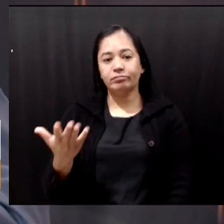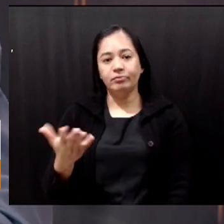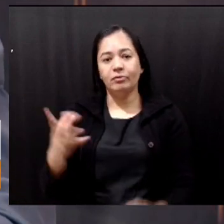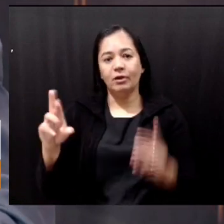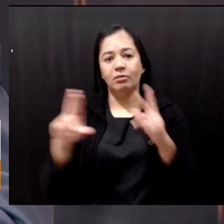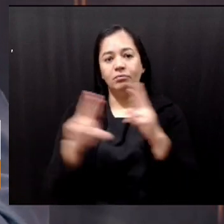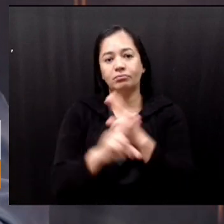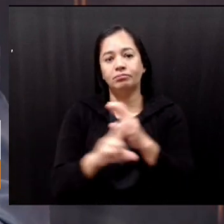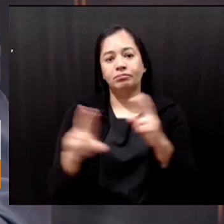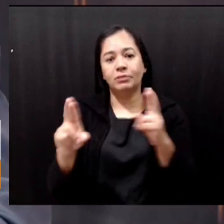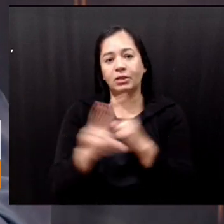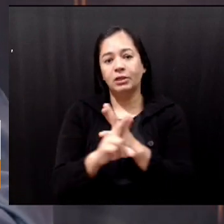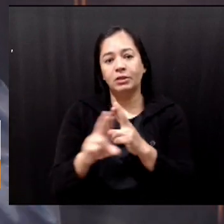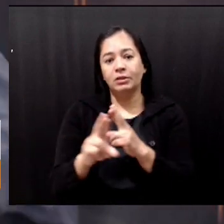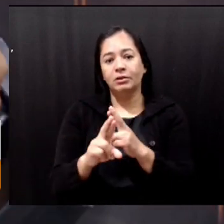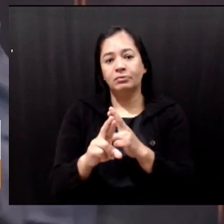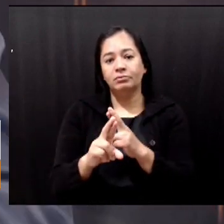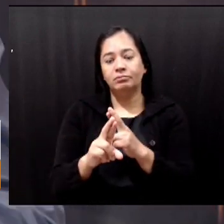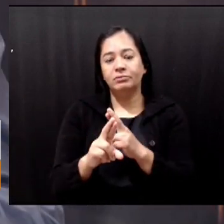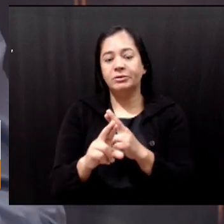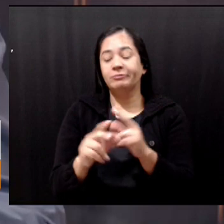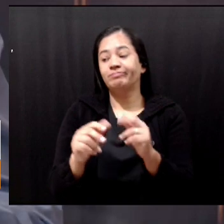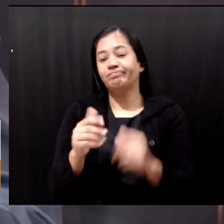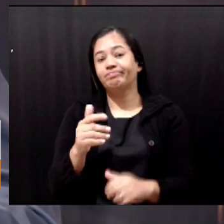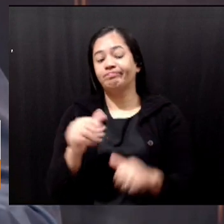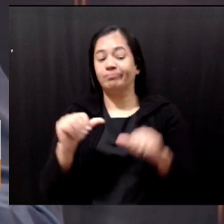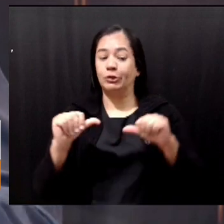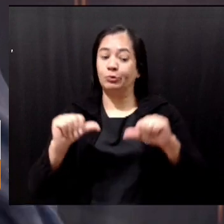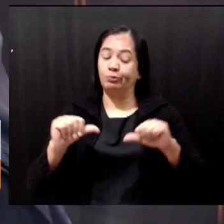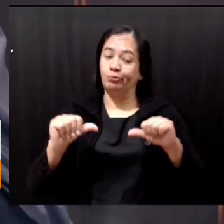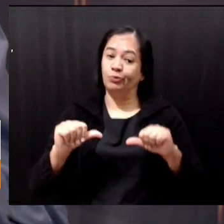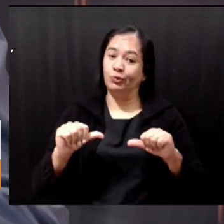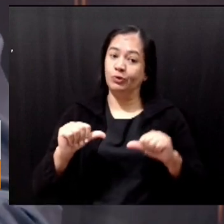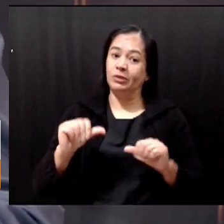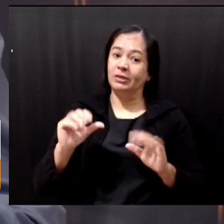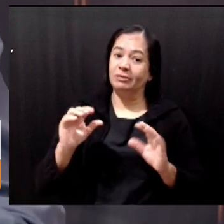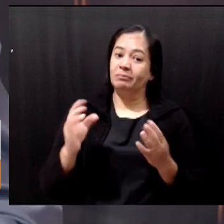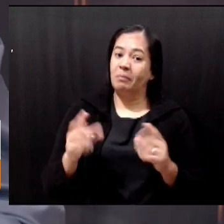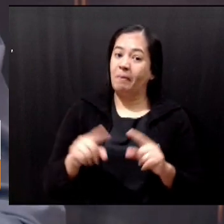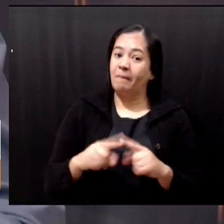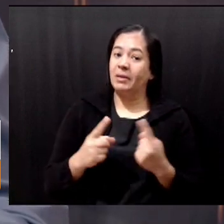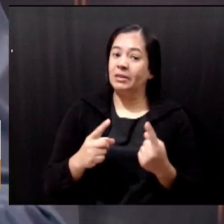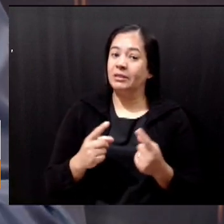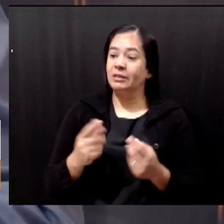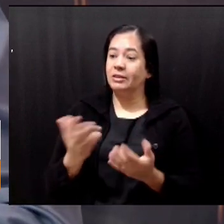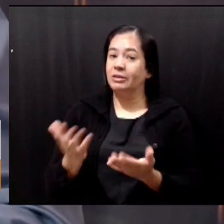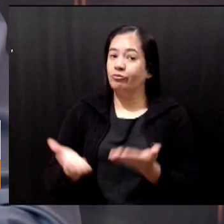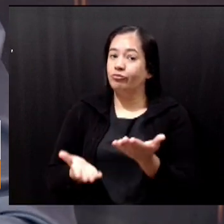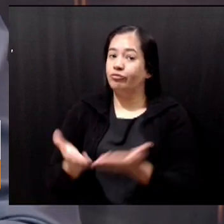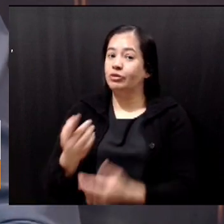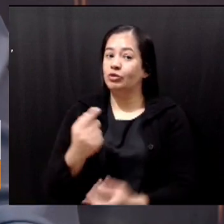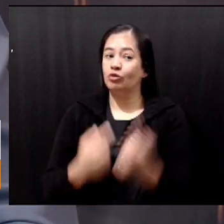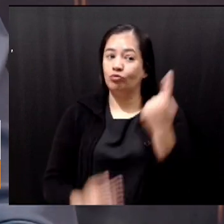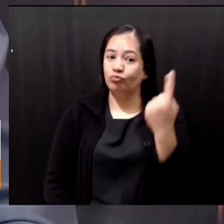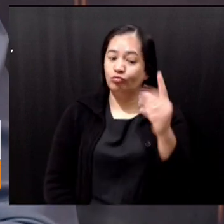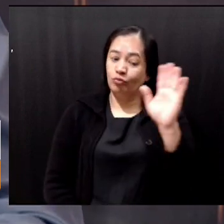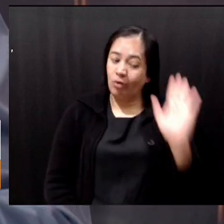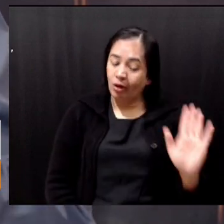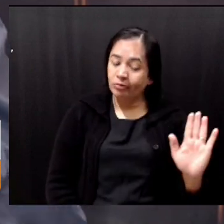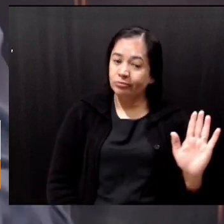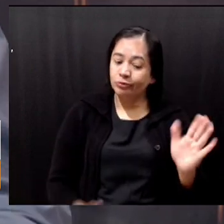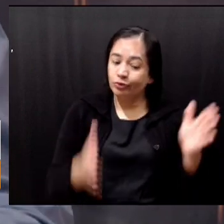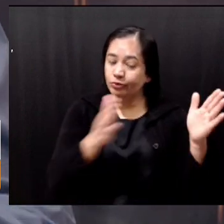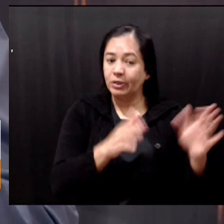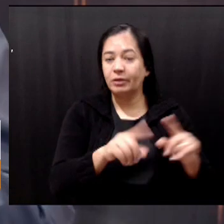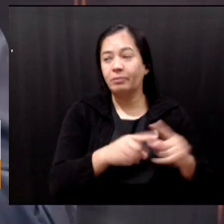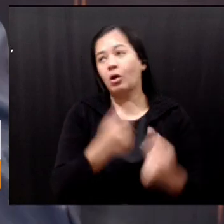relacionamento que não é tão bacana e que só tem manutenção de uma das partes. E tem Perfeito. outras que não, tem outras que